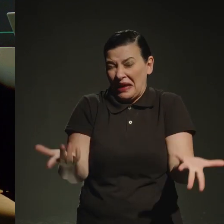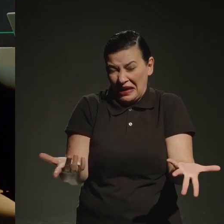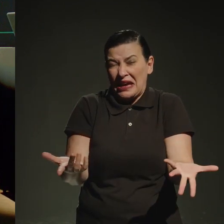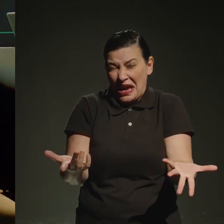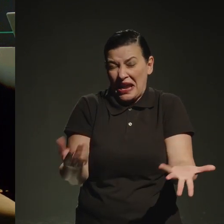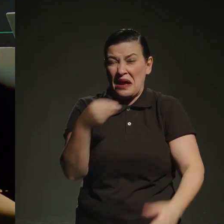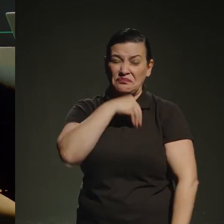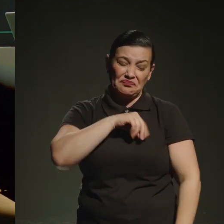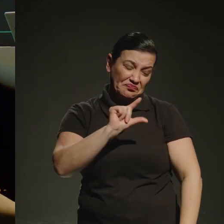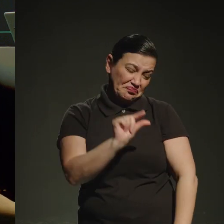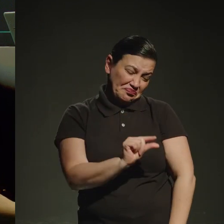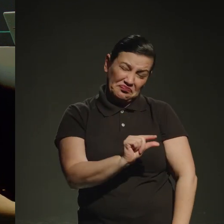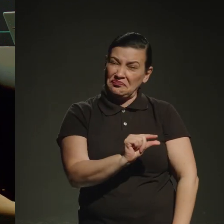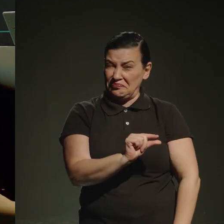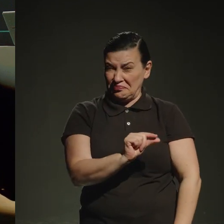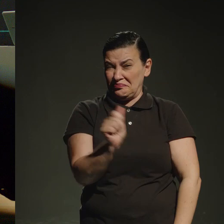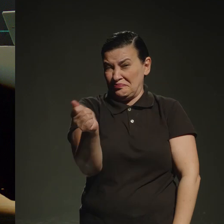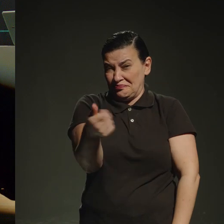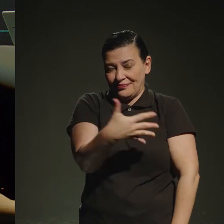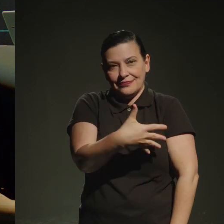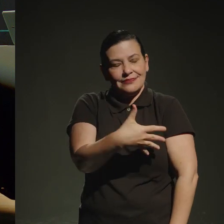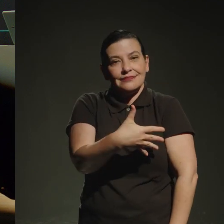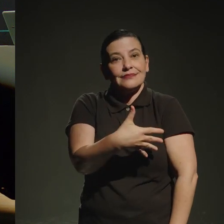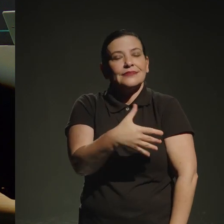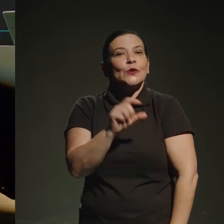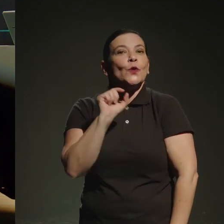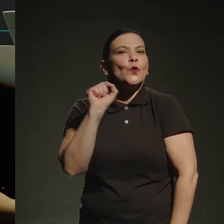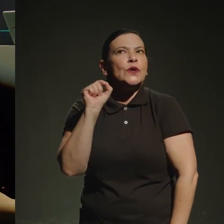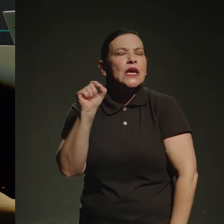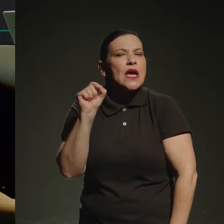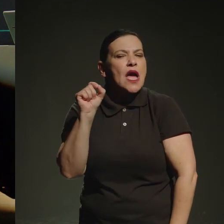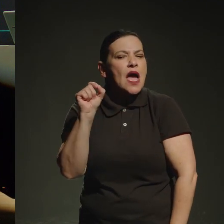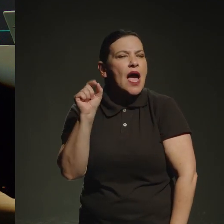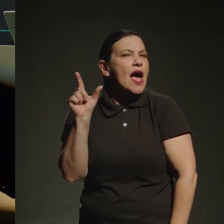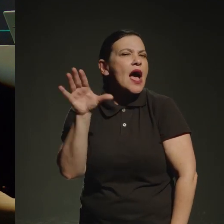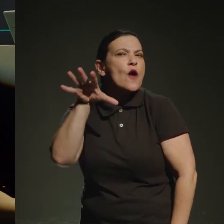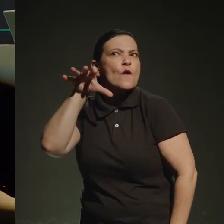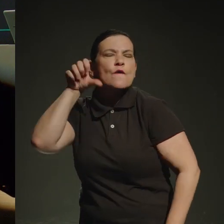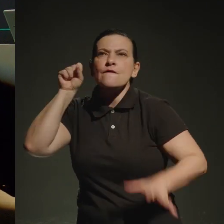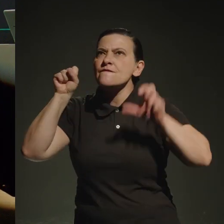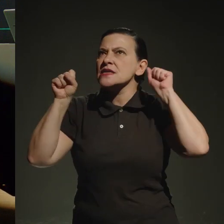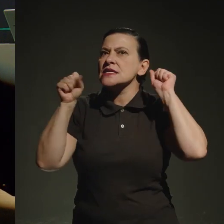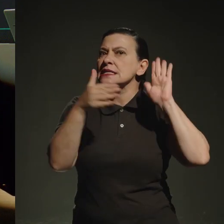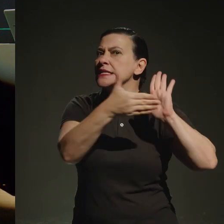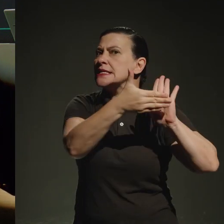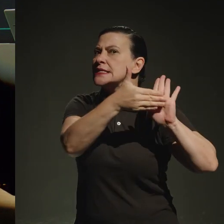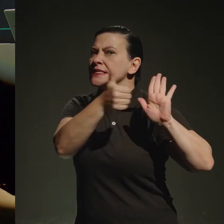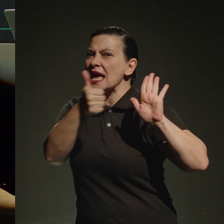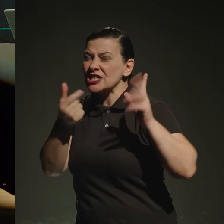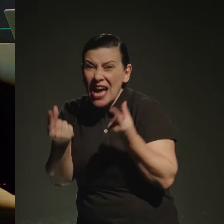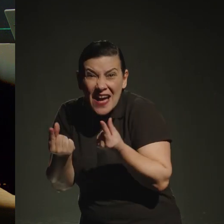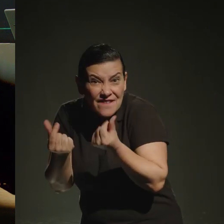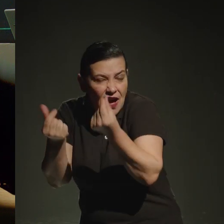língua portuguesa. Não me refiro ao salário, claro. Nem às filas, evidente. Nem a toda